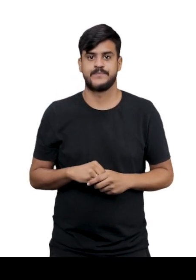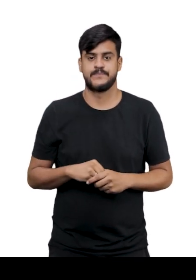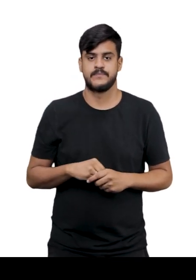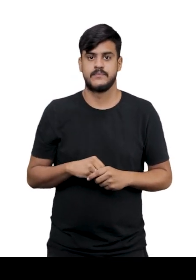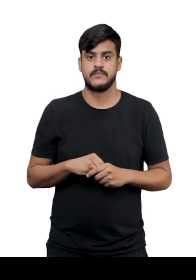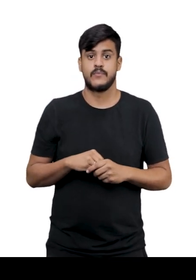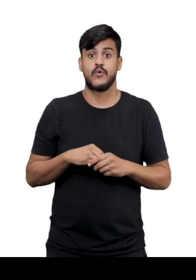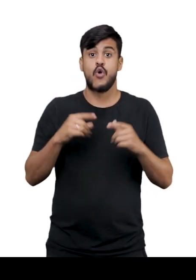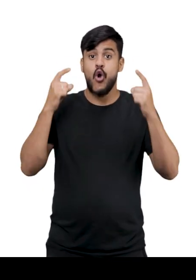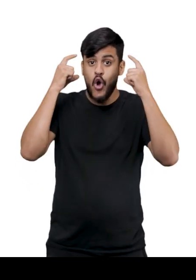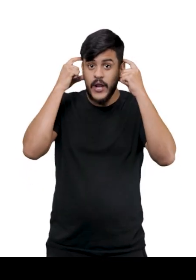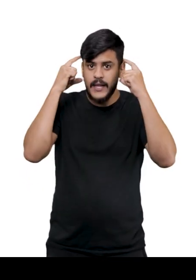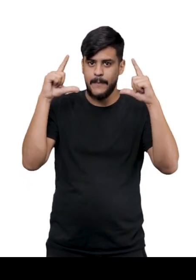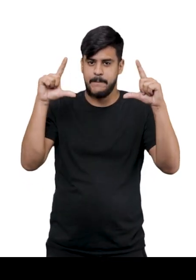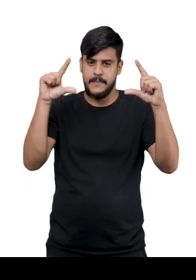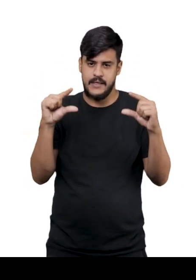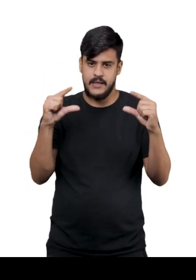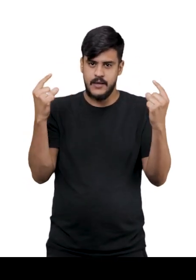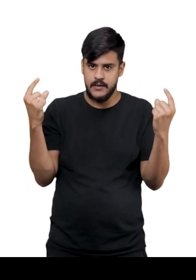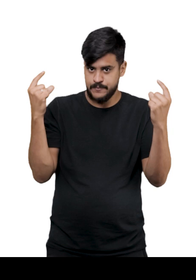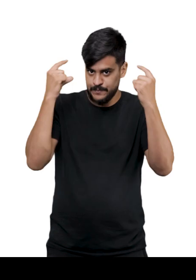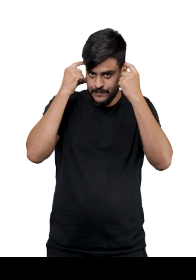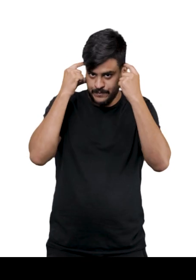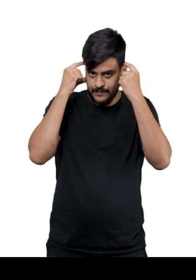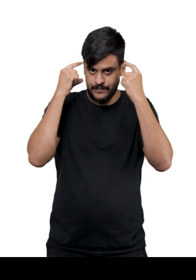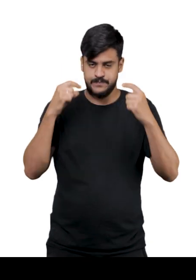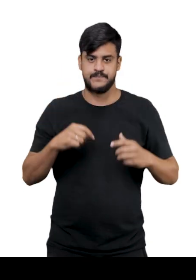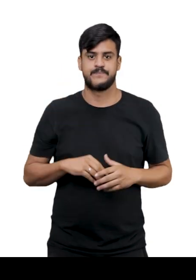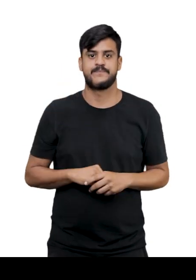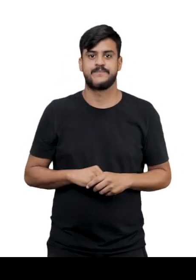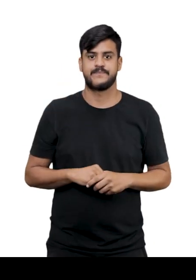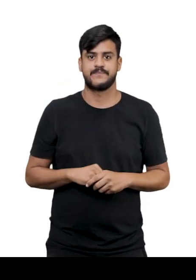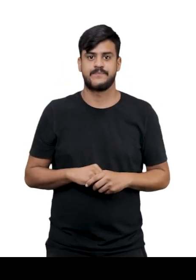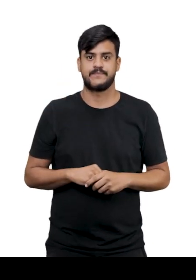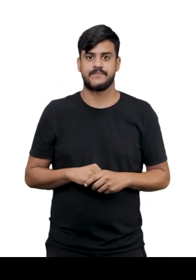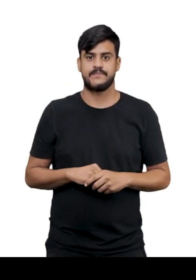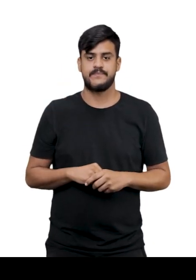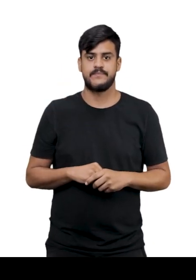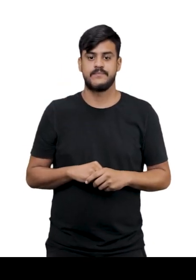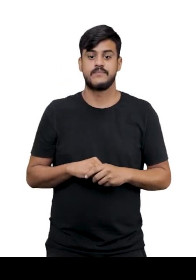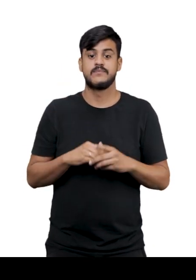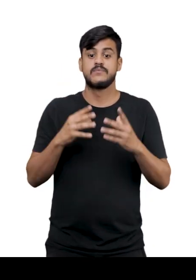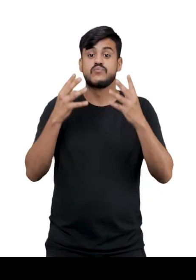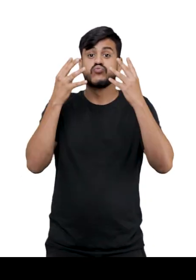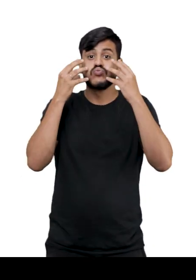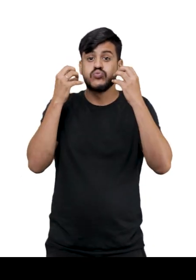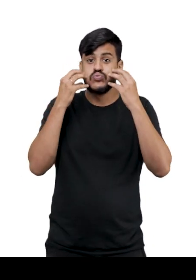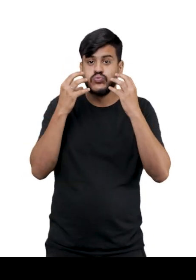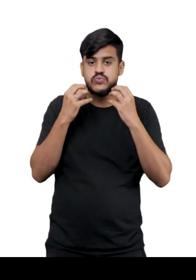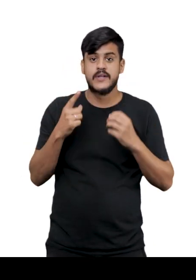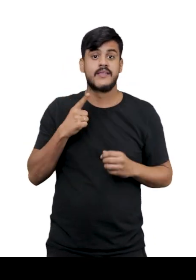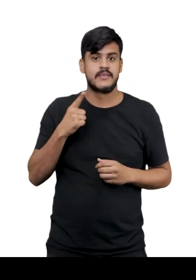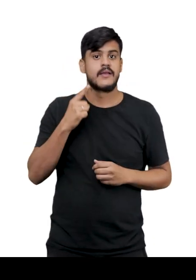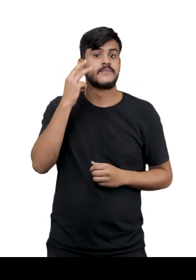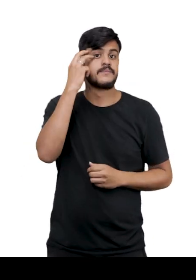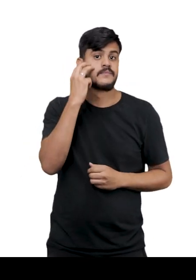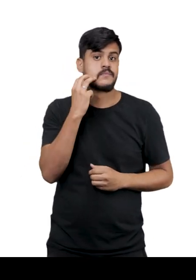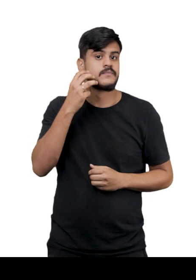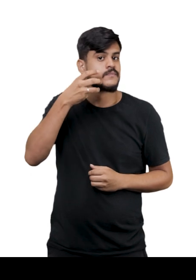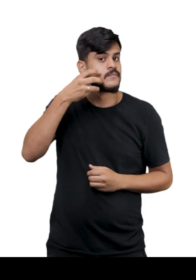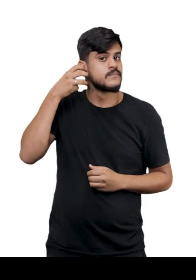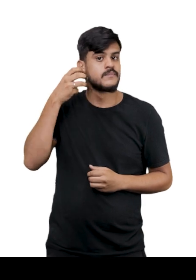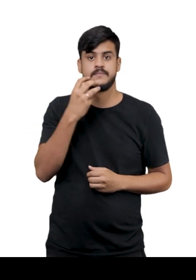e fechados. As orelhas são pequenas e estão posicionadas lateralmente. Nas bochechas,